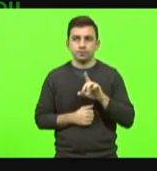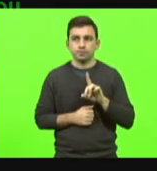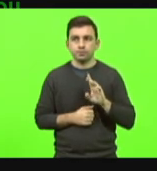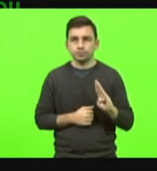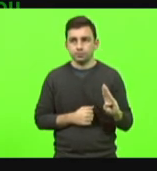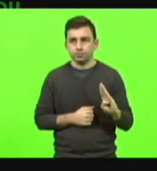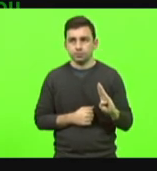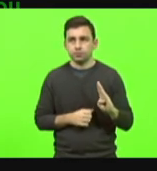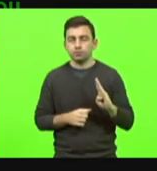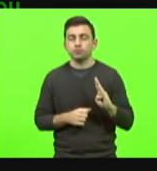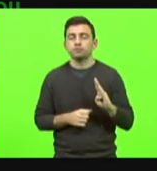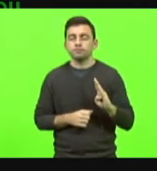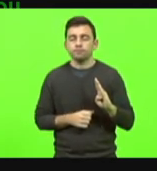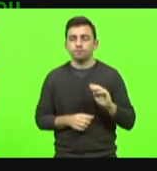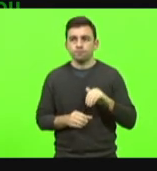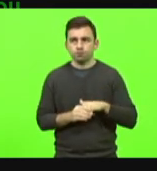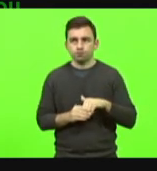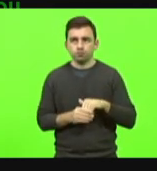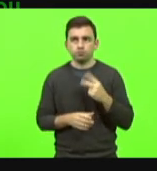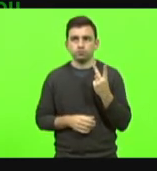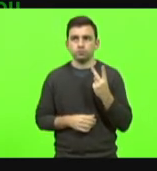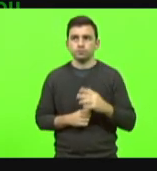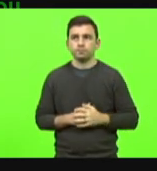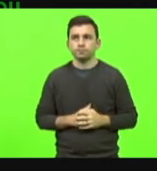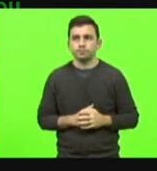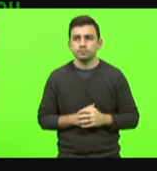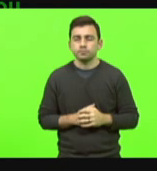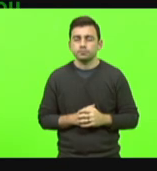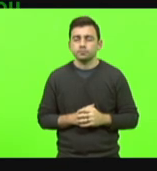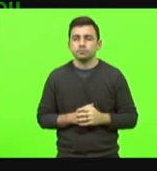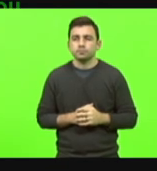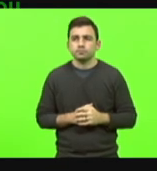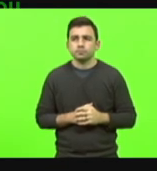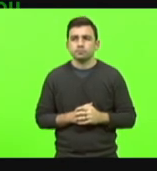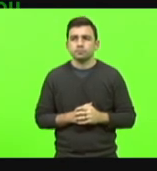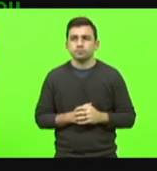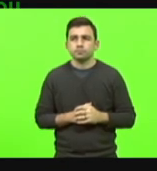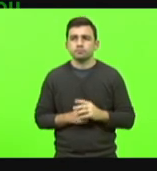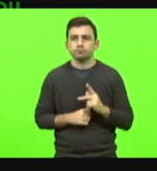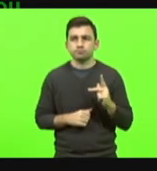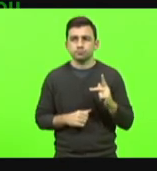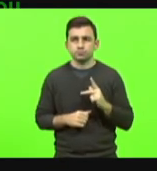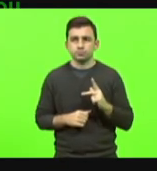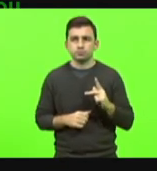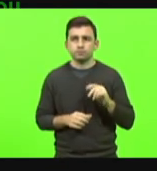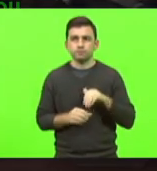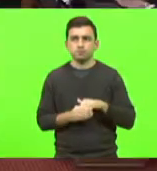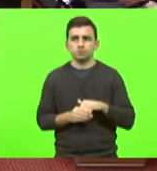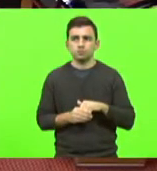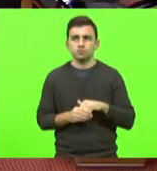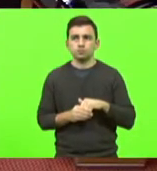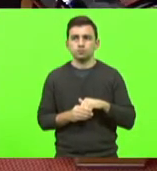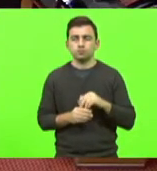encaminha volto Dois progressivo volto Dois Progressista volto Dois e te volto um ter volta um